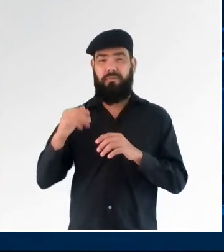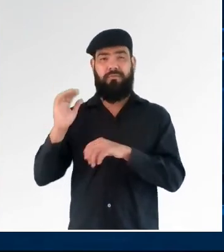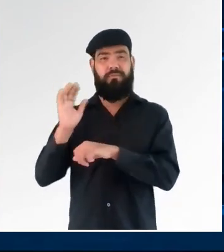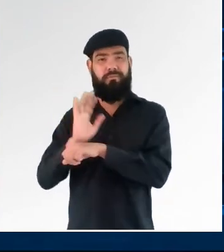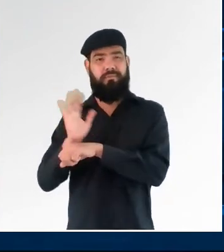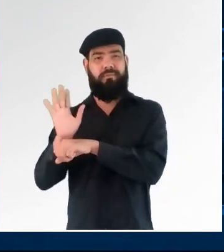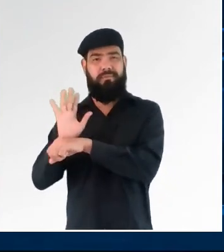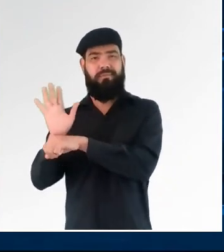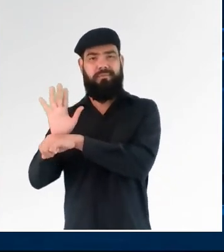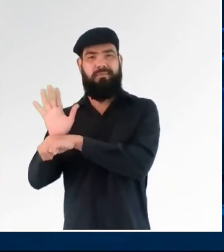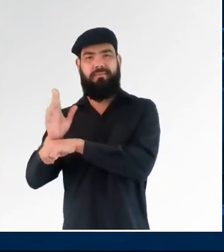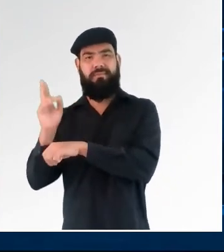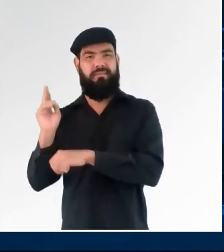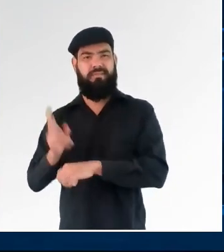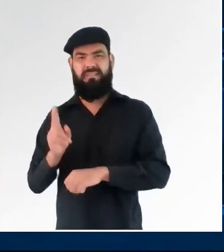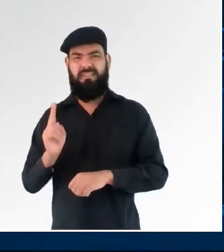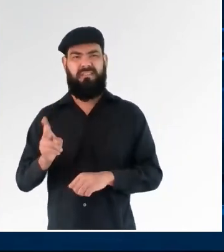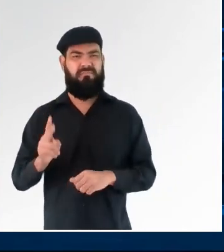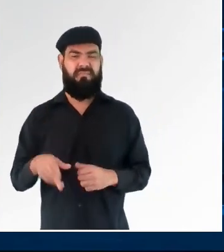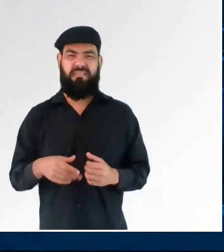é sisuda, né?